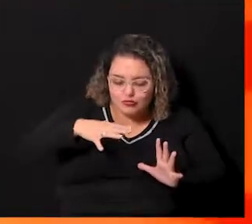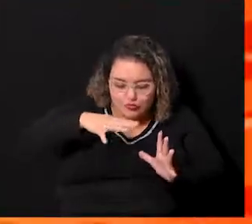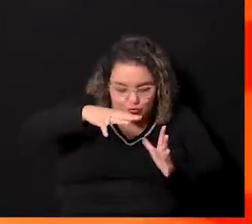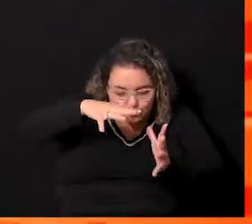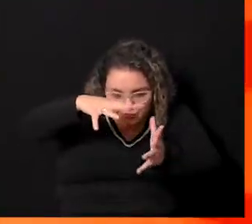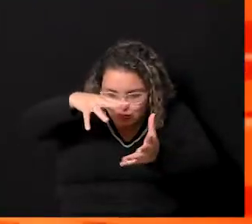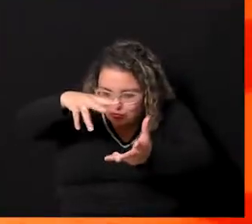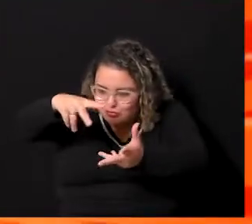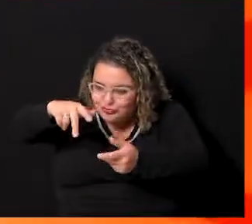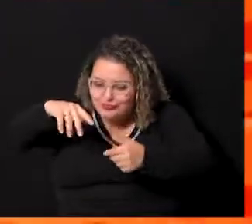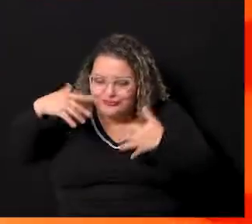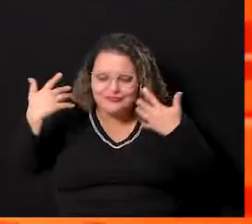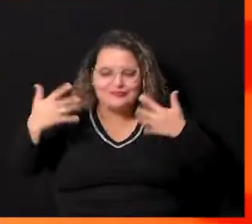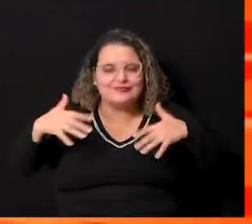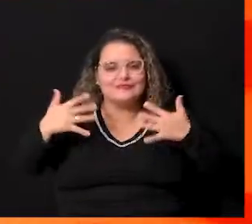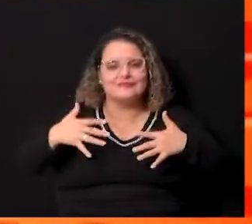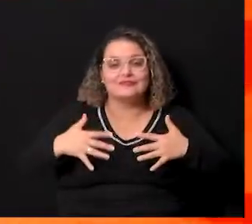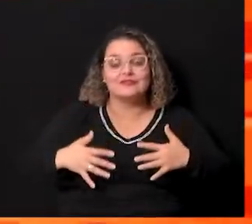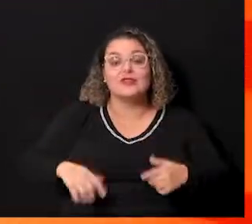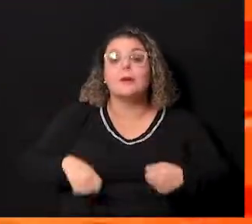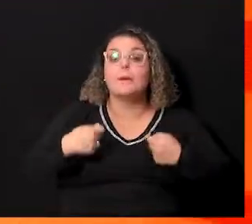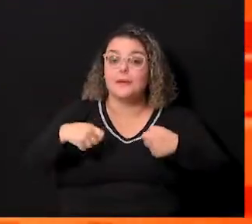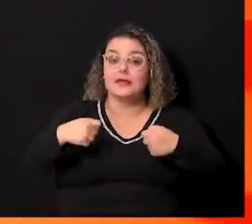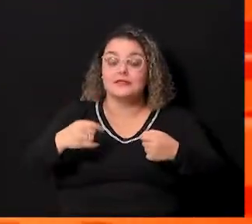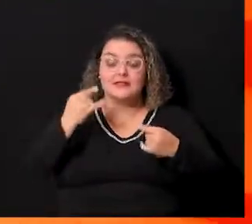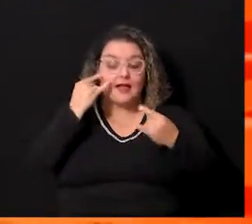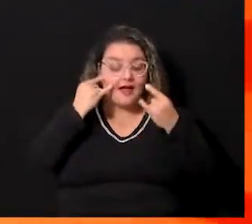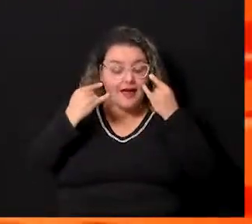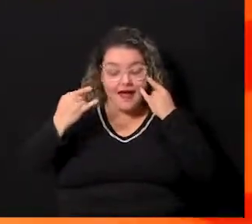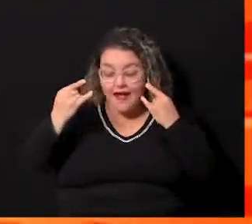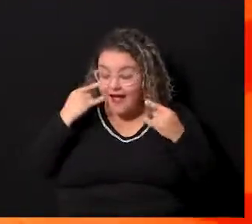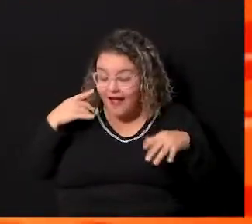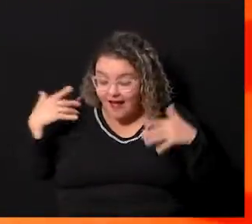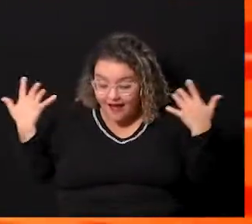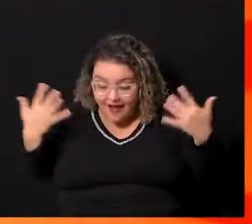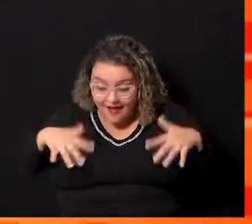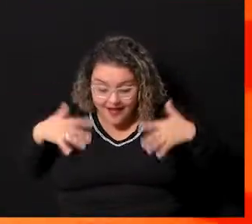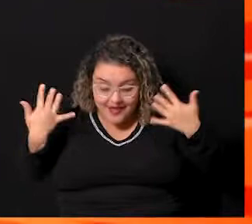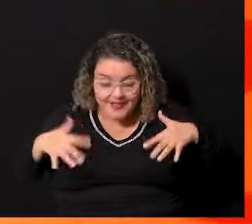que precisa, para muita gente, ser descoberto ainda, né? Então,